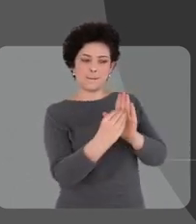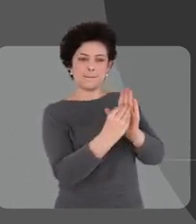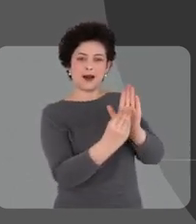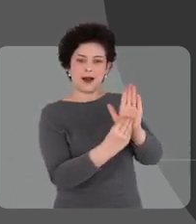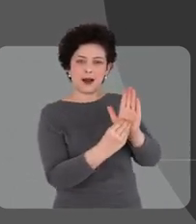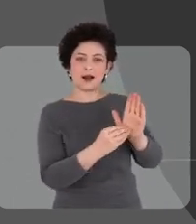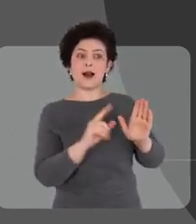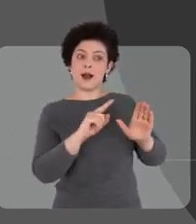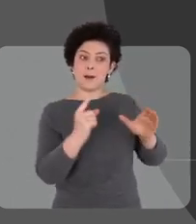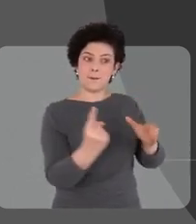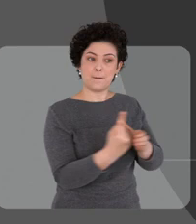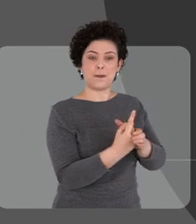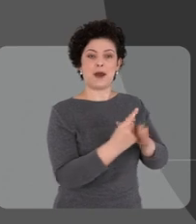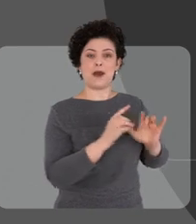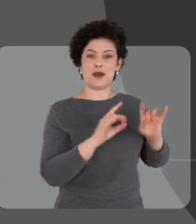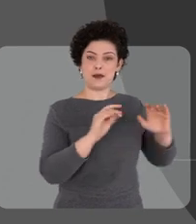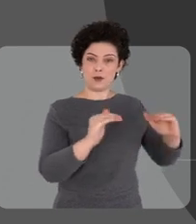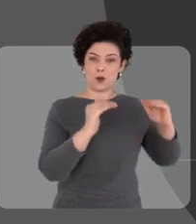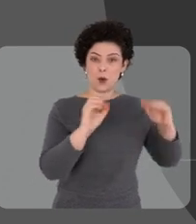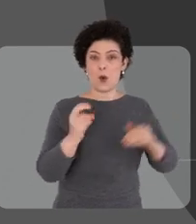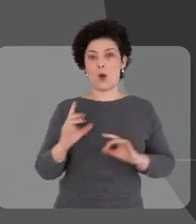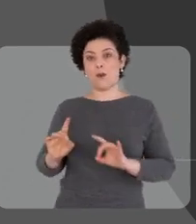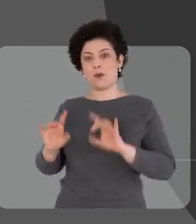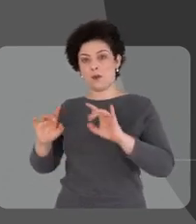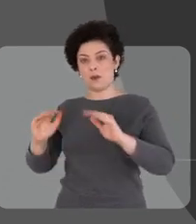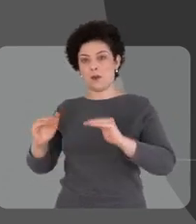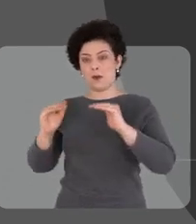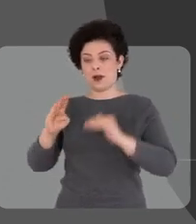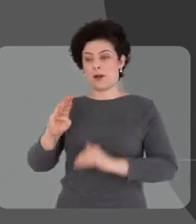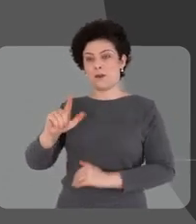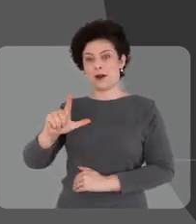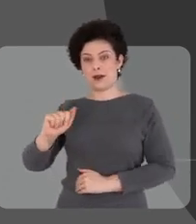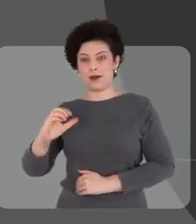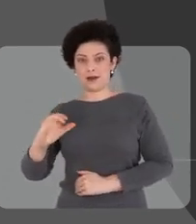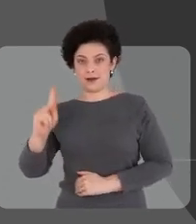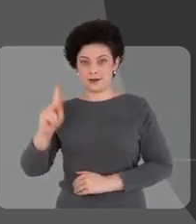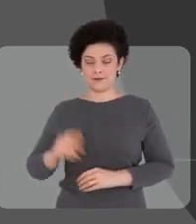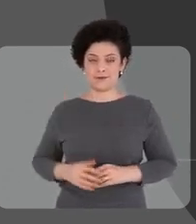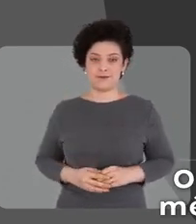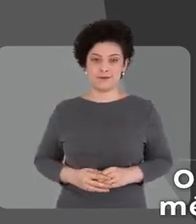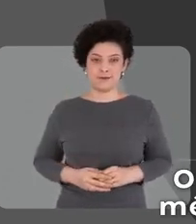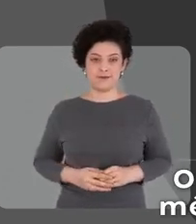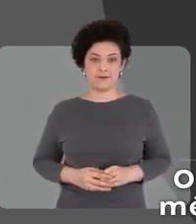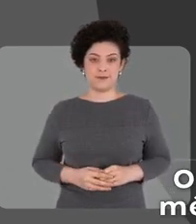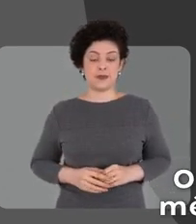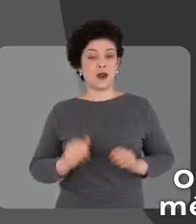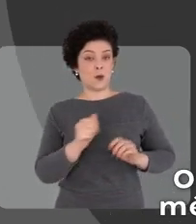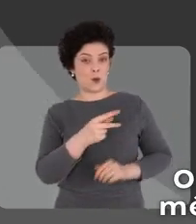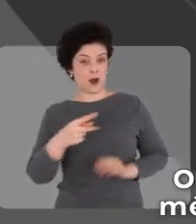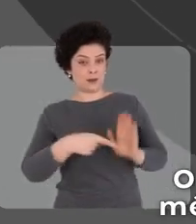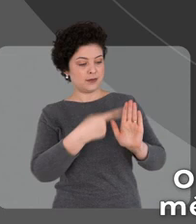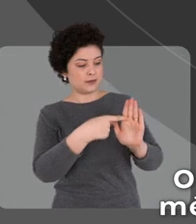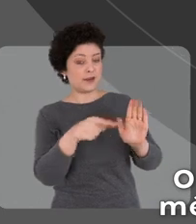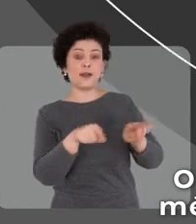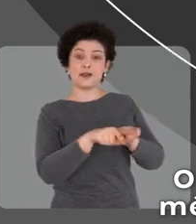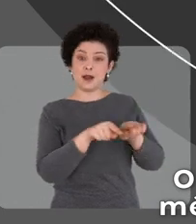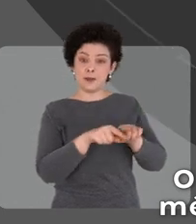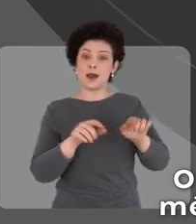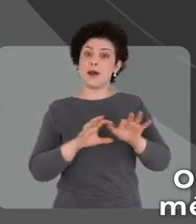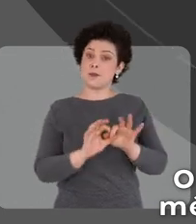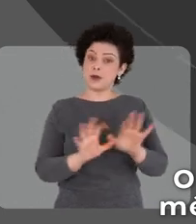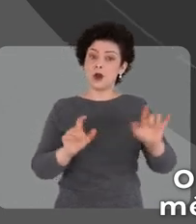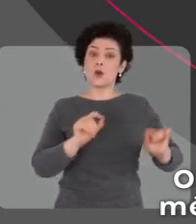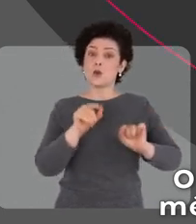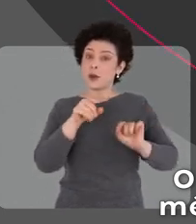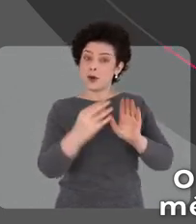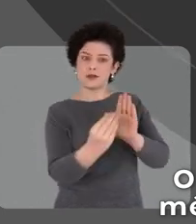ele pertence à rede exclusiva ou rede exclusiva Black. O aplicativo também permite que